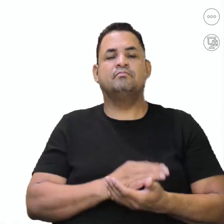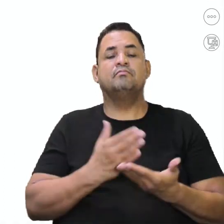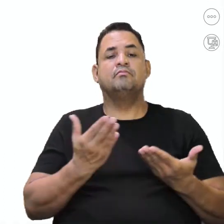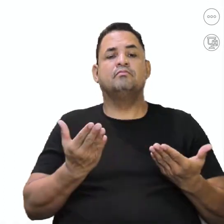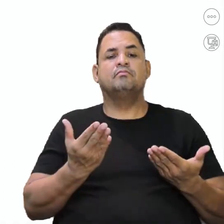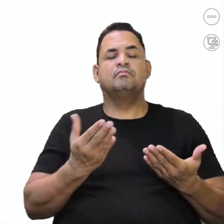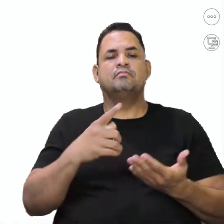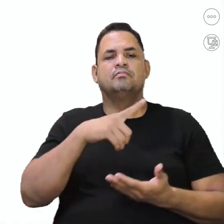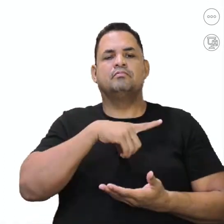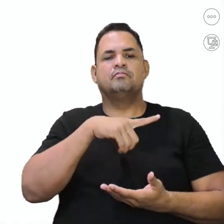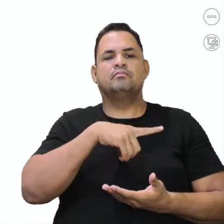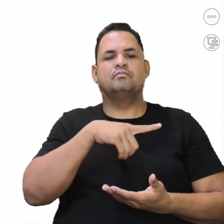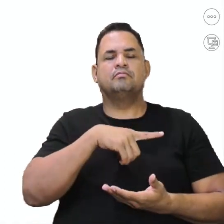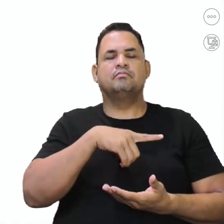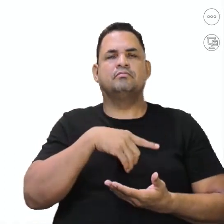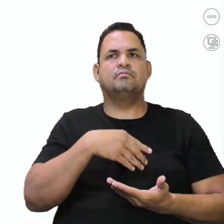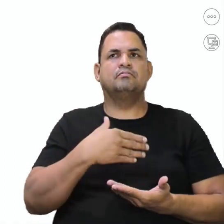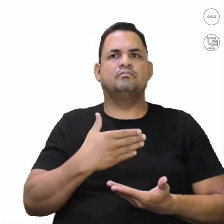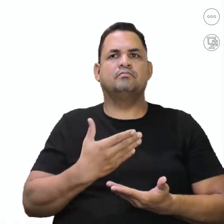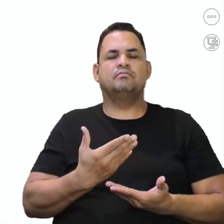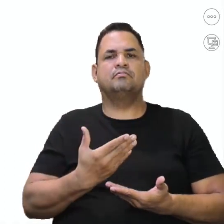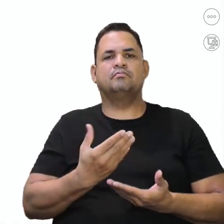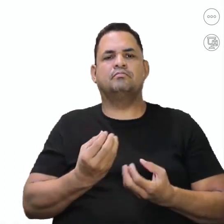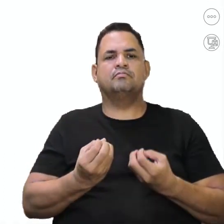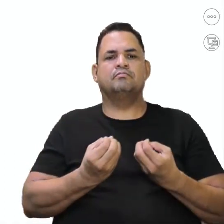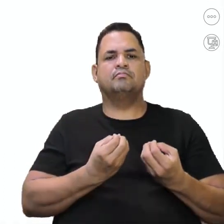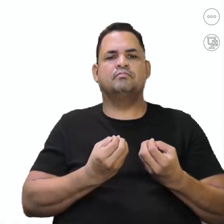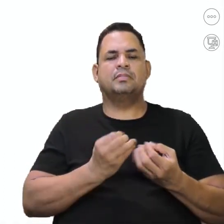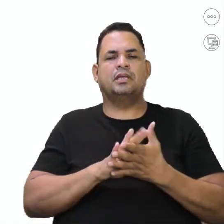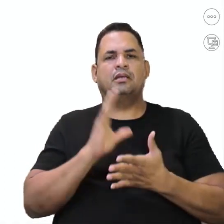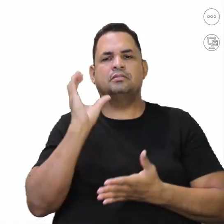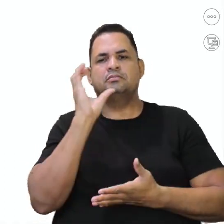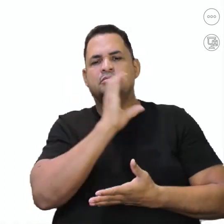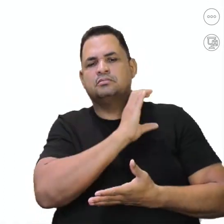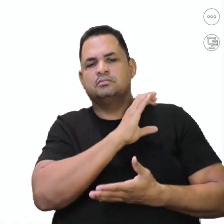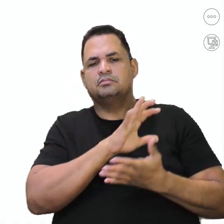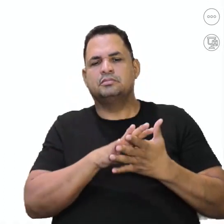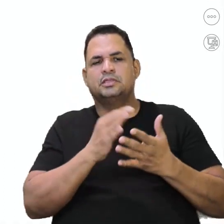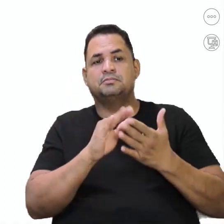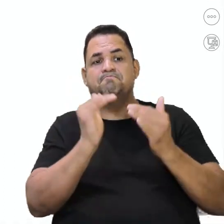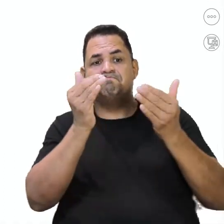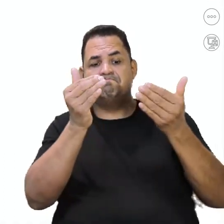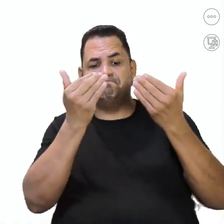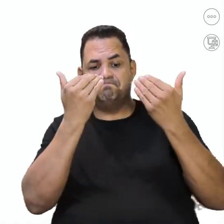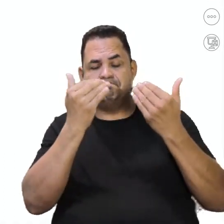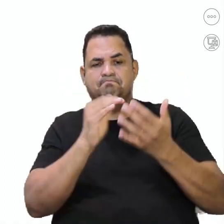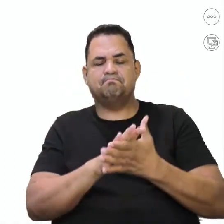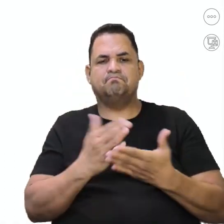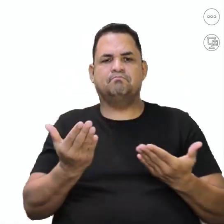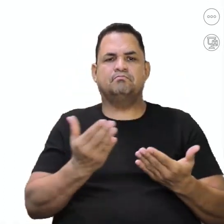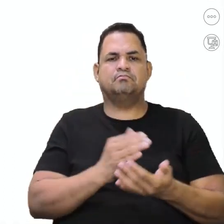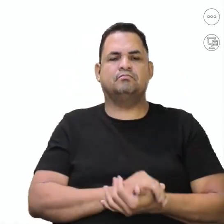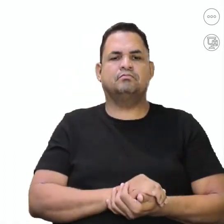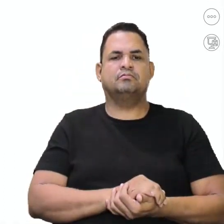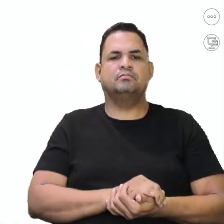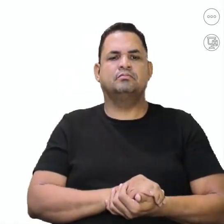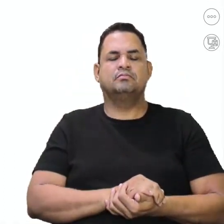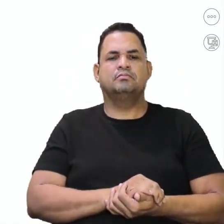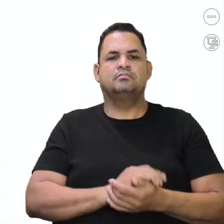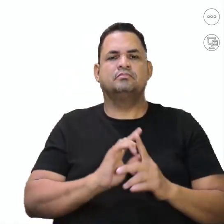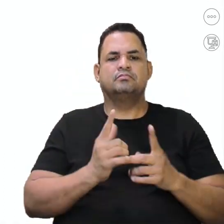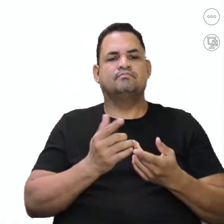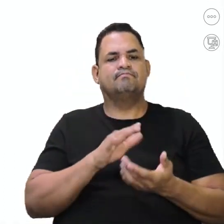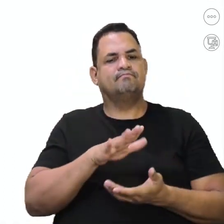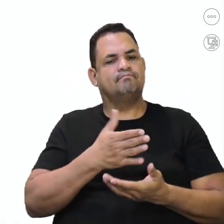algo que você vai ter de uma forma mais rápida, que vai te chamar a tua atenção. Isso aqui não faz muito sentido, mas